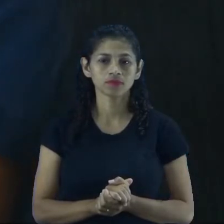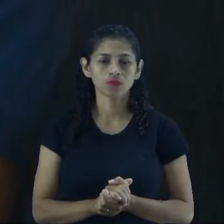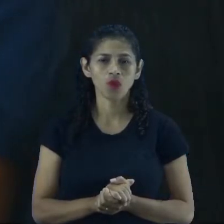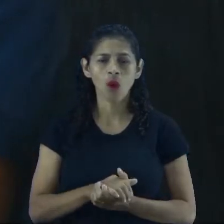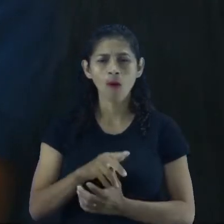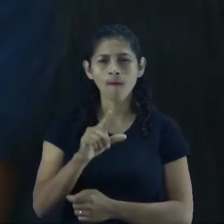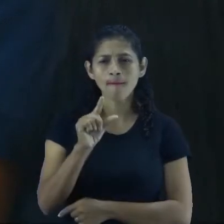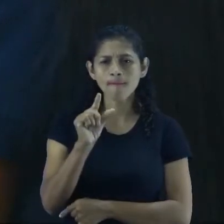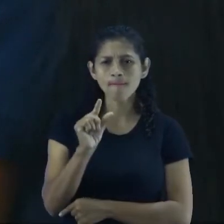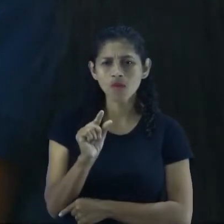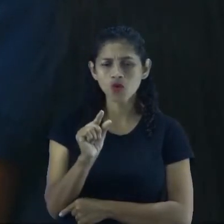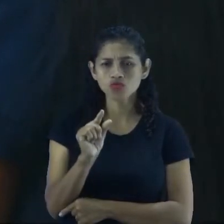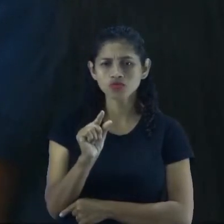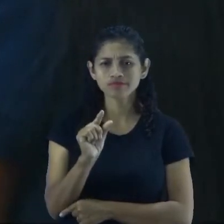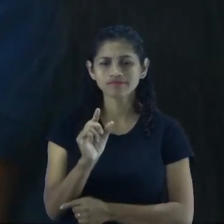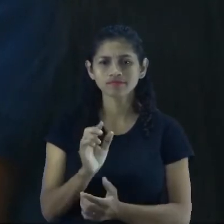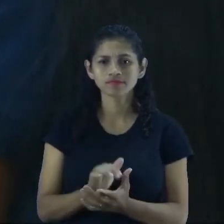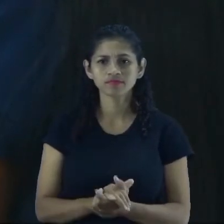poucos